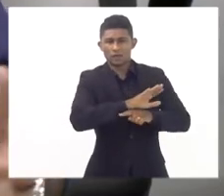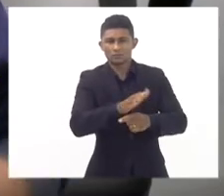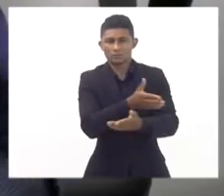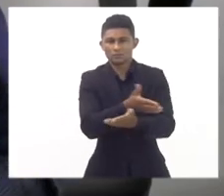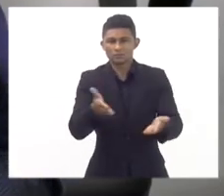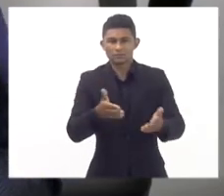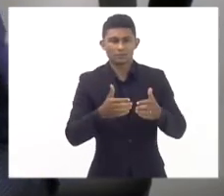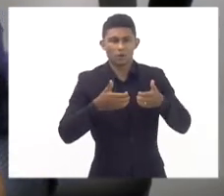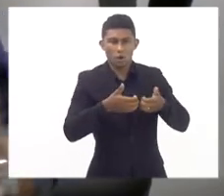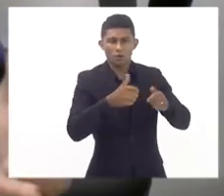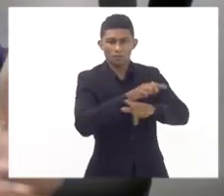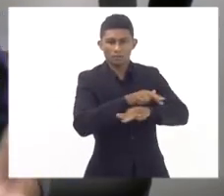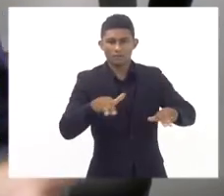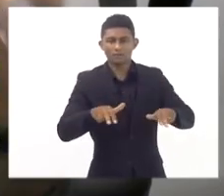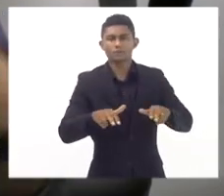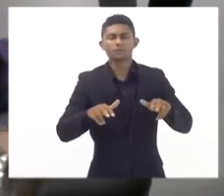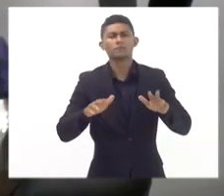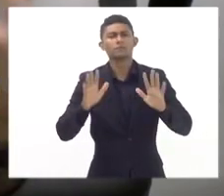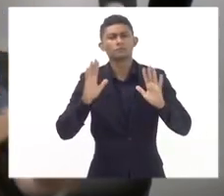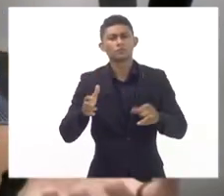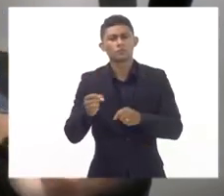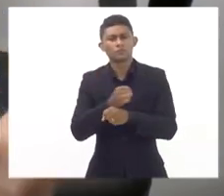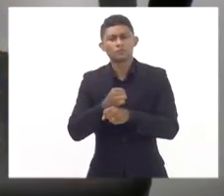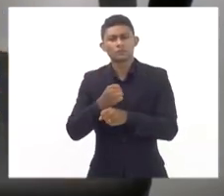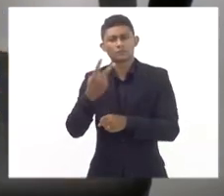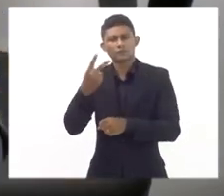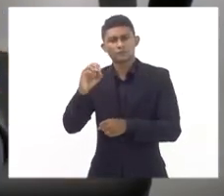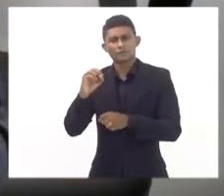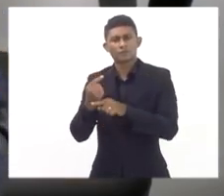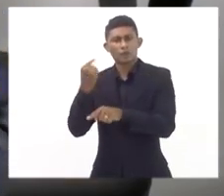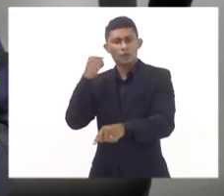Há cerca de 20 anos atrás, eu falo isso porque a minha mãe foi aluna do